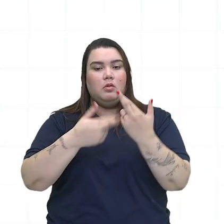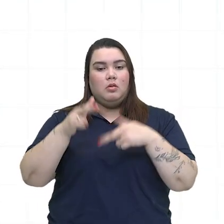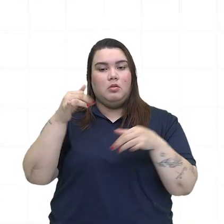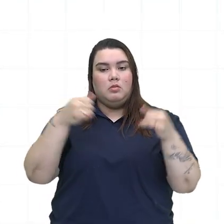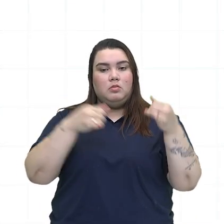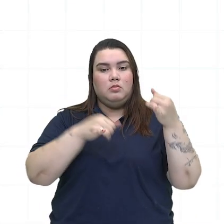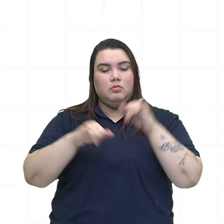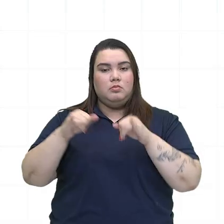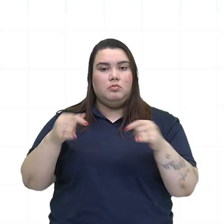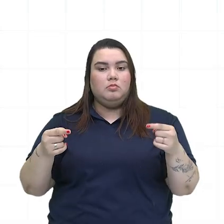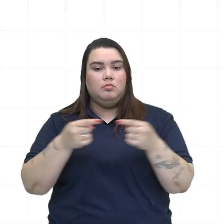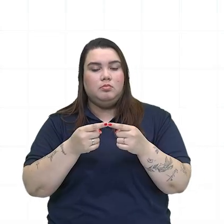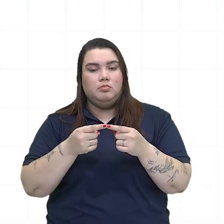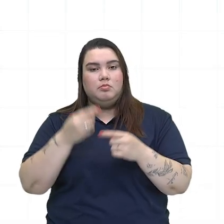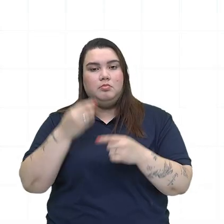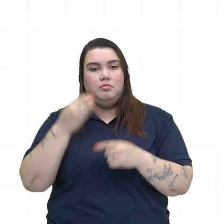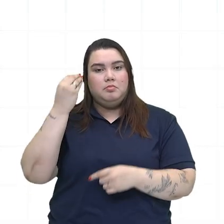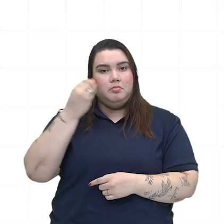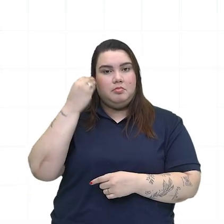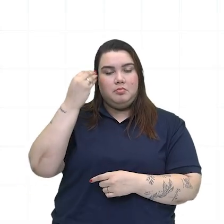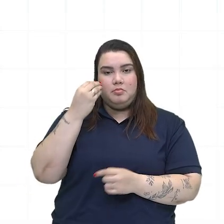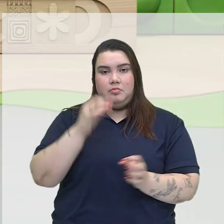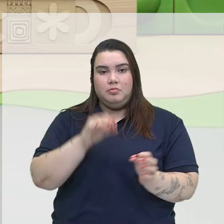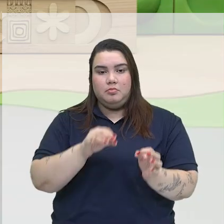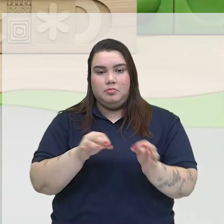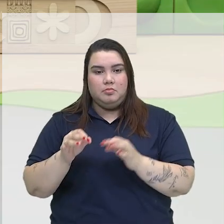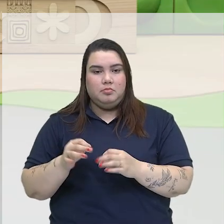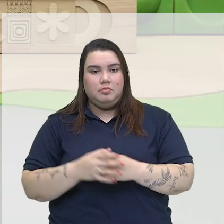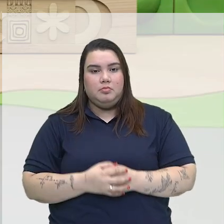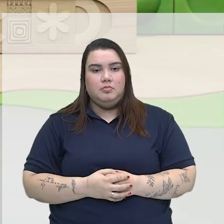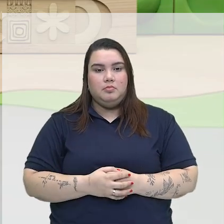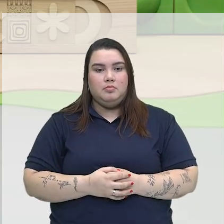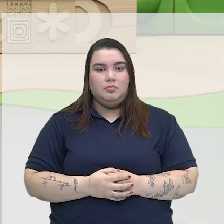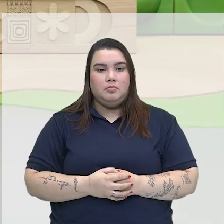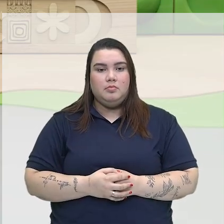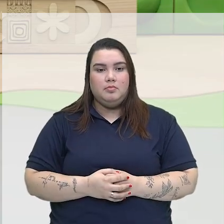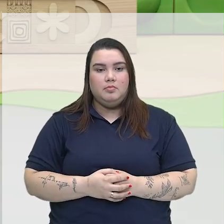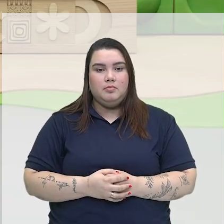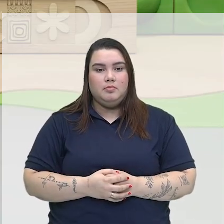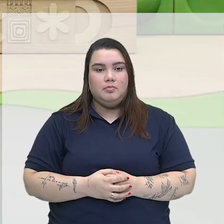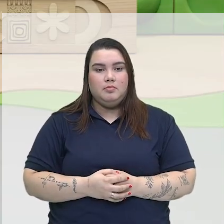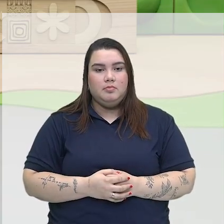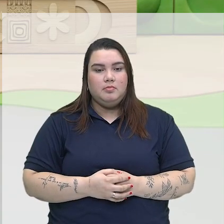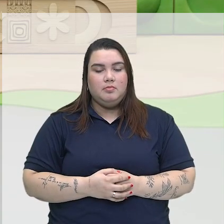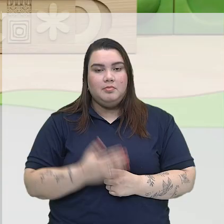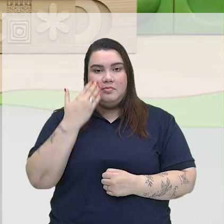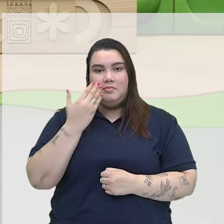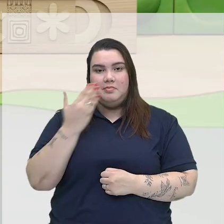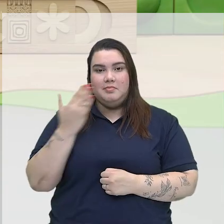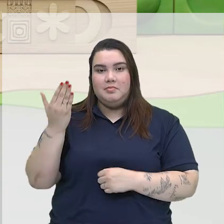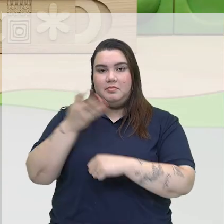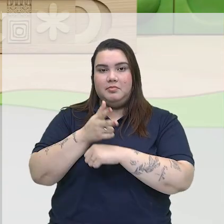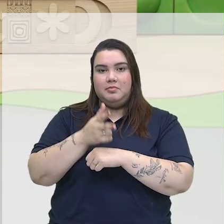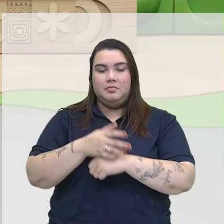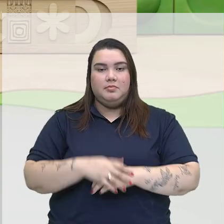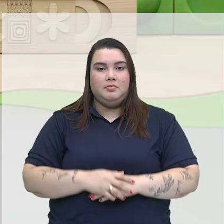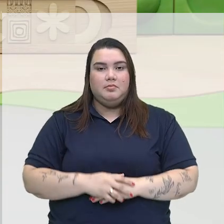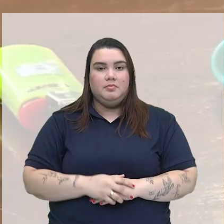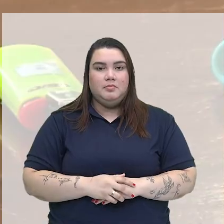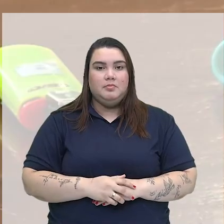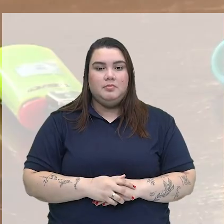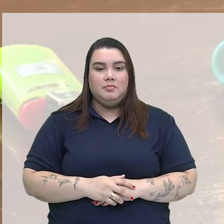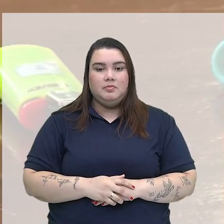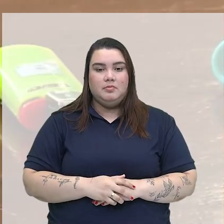reação química através de experimentos. Observem aí no nosso VT.